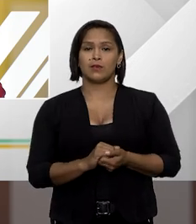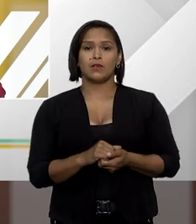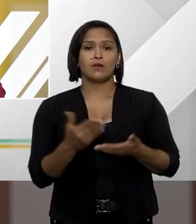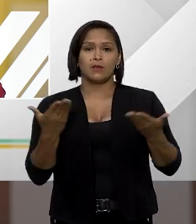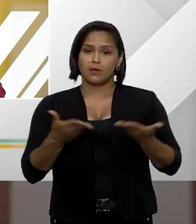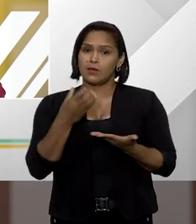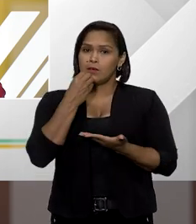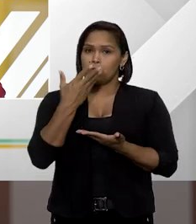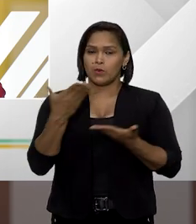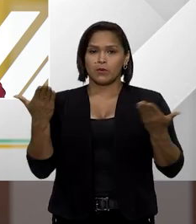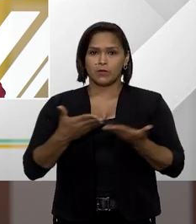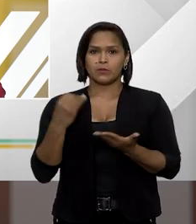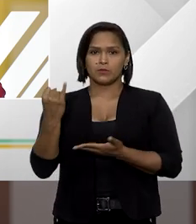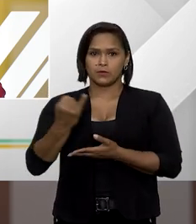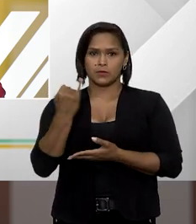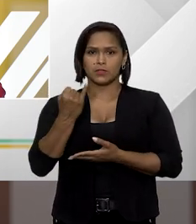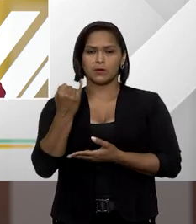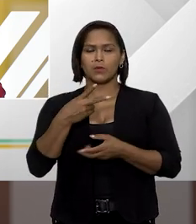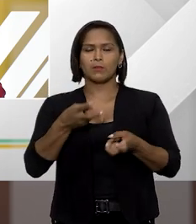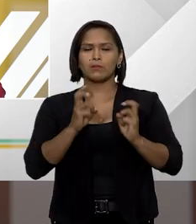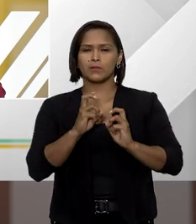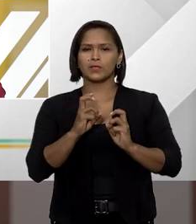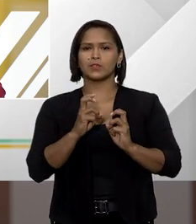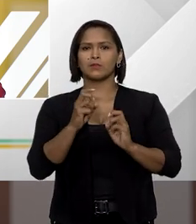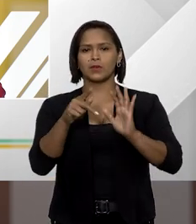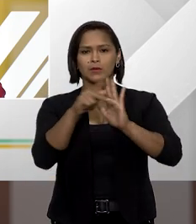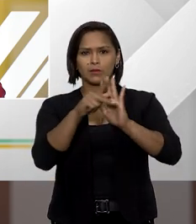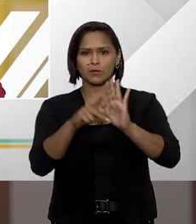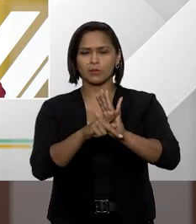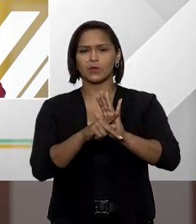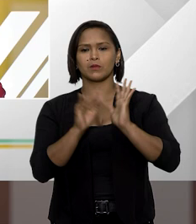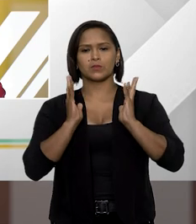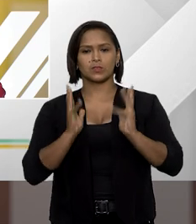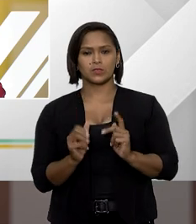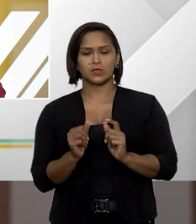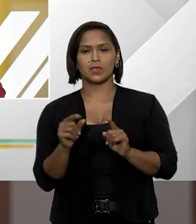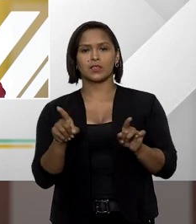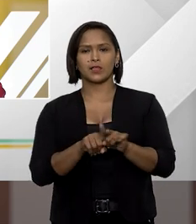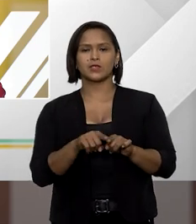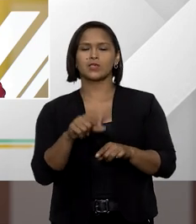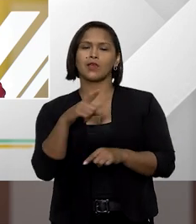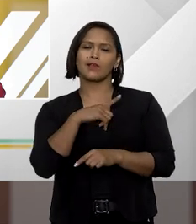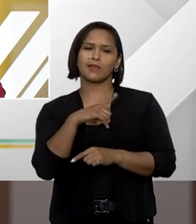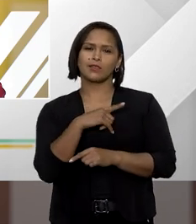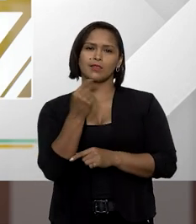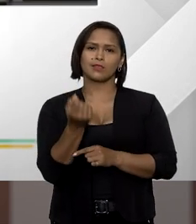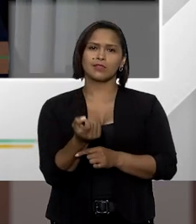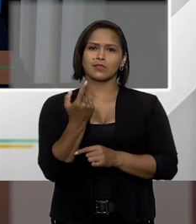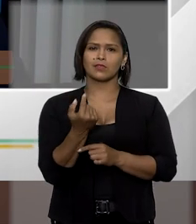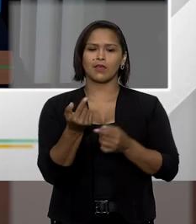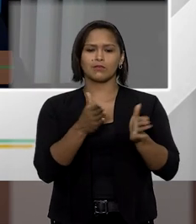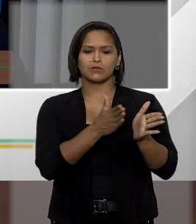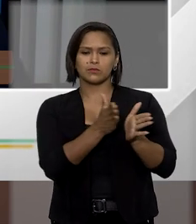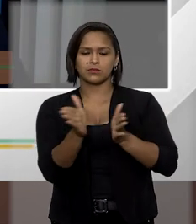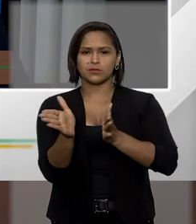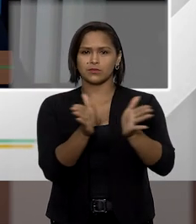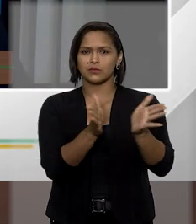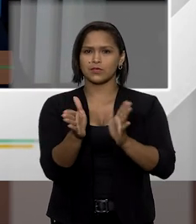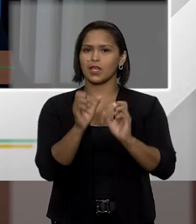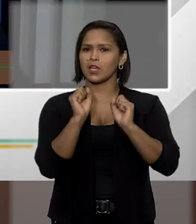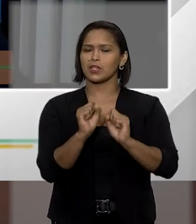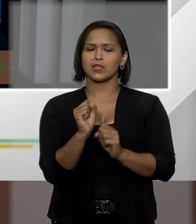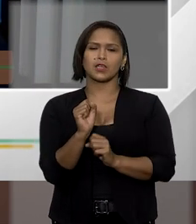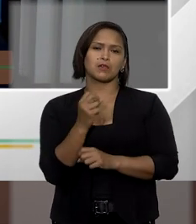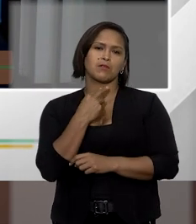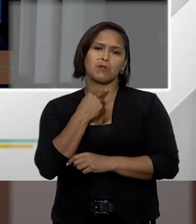Veja, hoje é importante perceber que o programa de integridade ele tem uma transversalidade que ele não